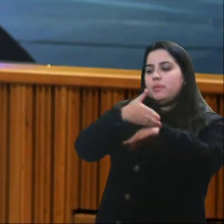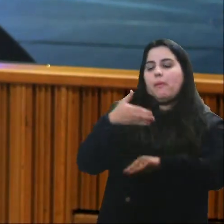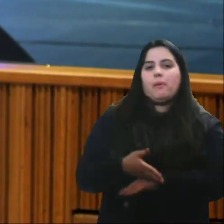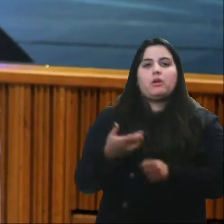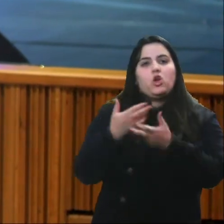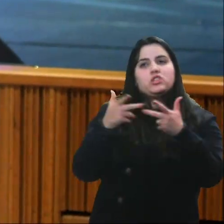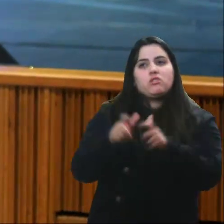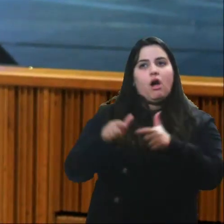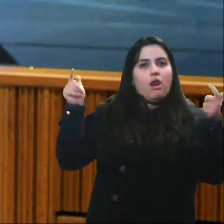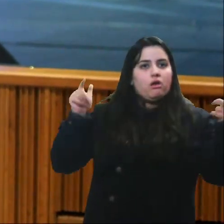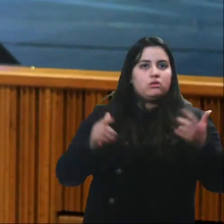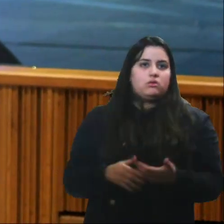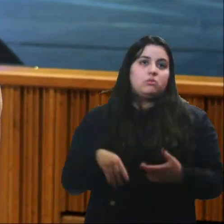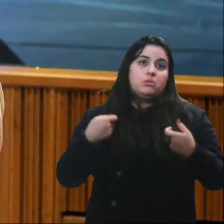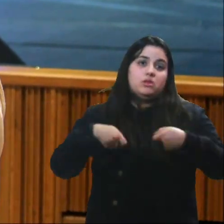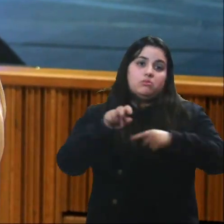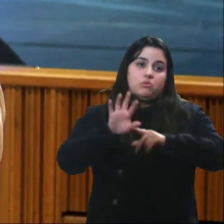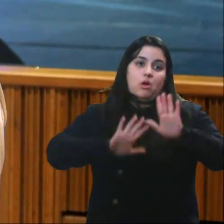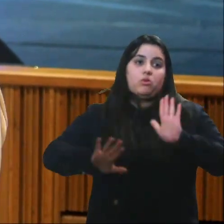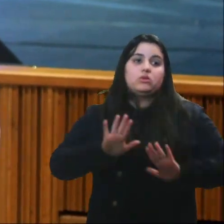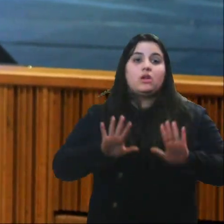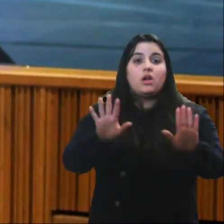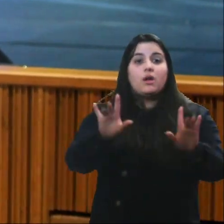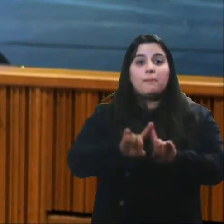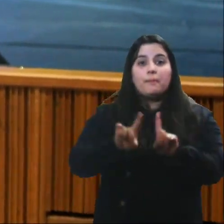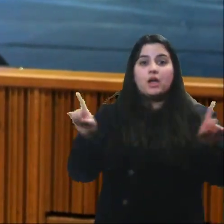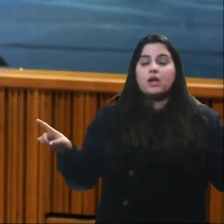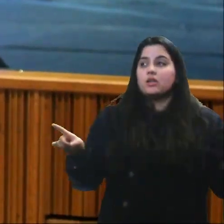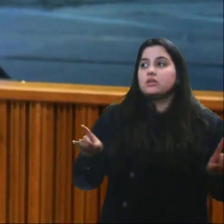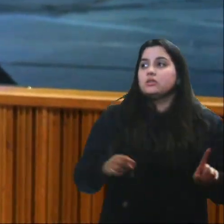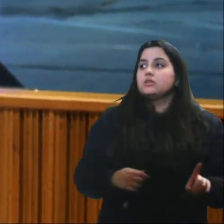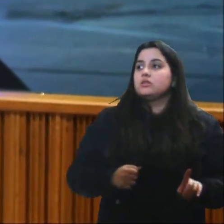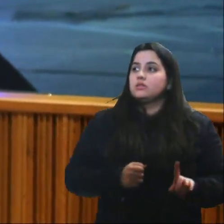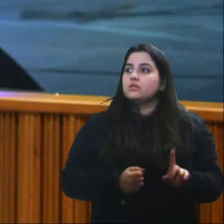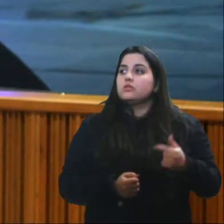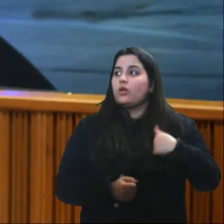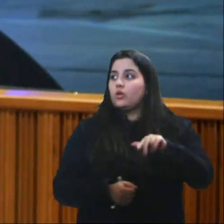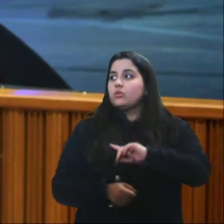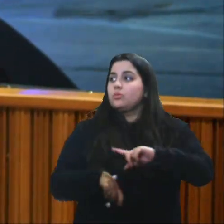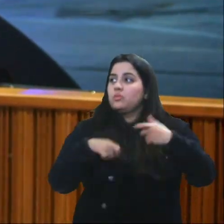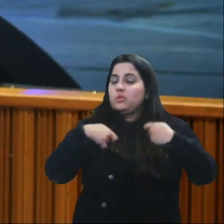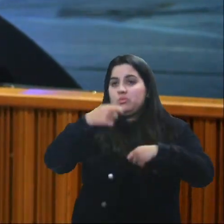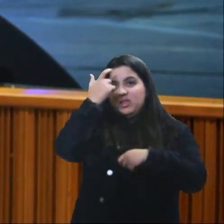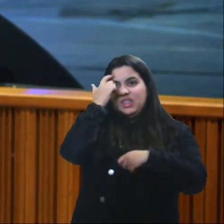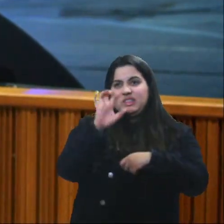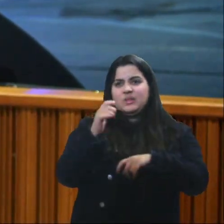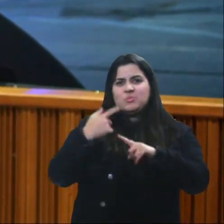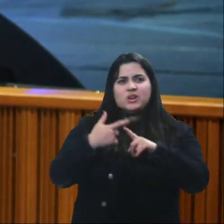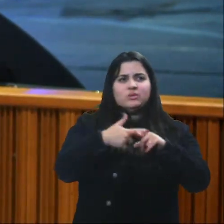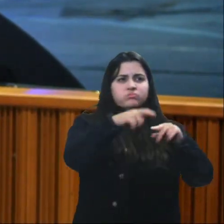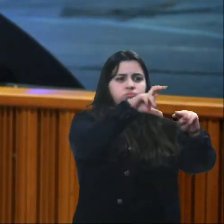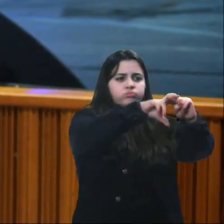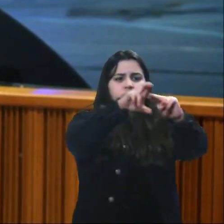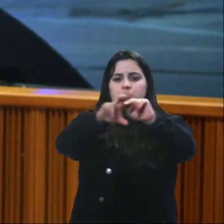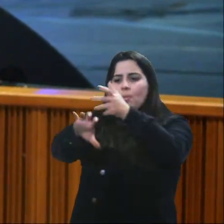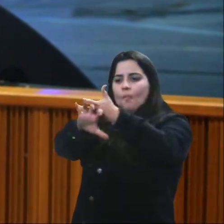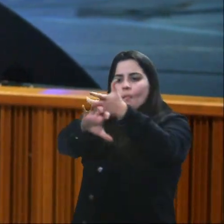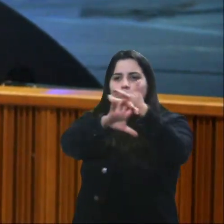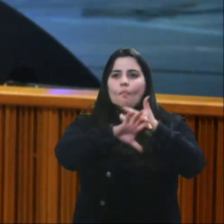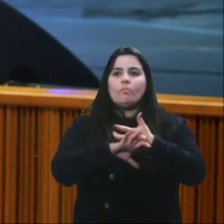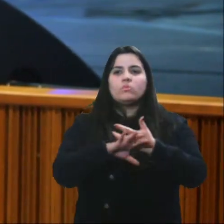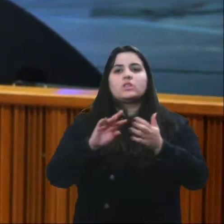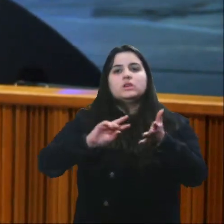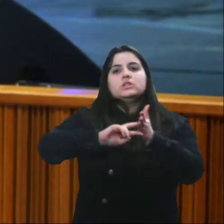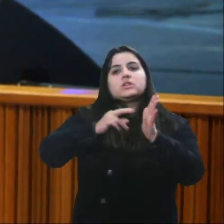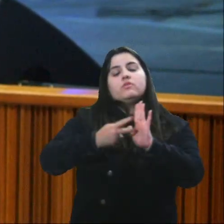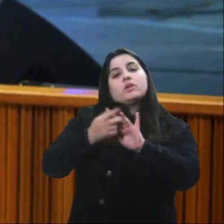grande. Mas nós não podemos deixar de pensar nisso, porque as cadeiras vazias significam pessoas que